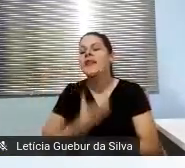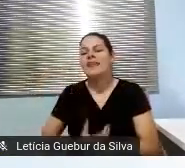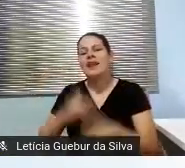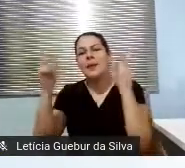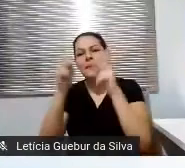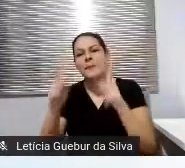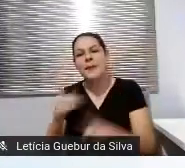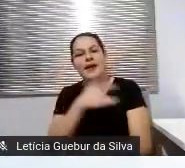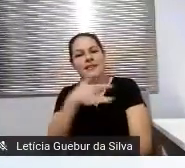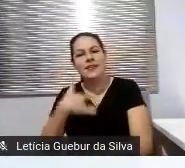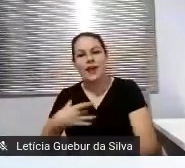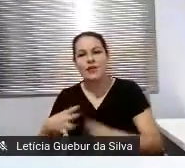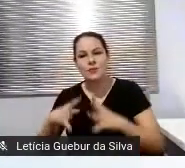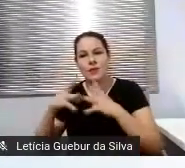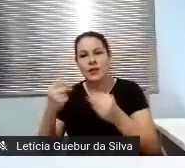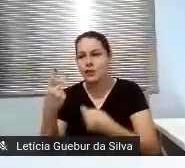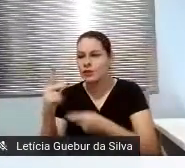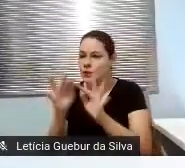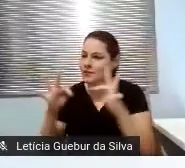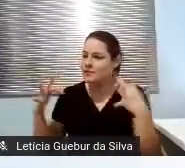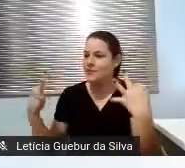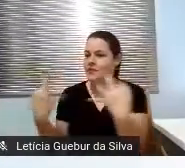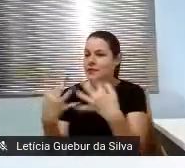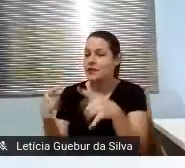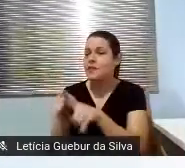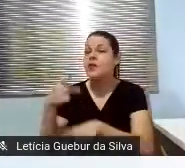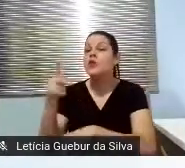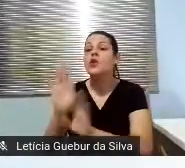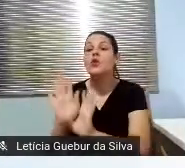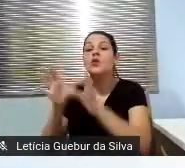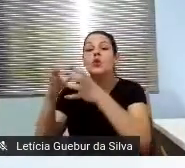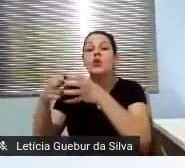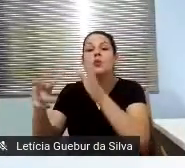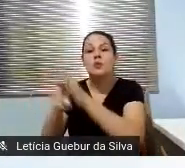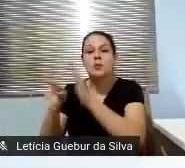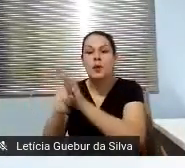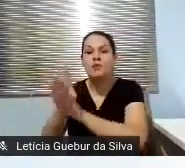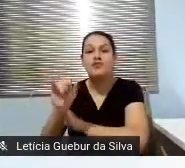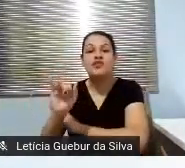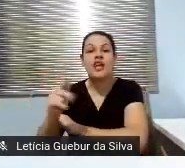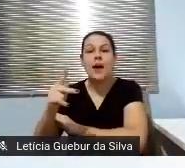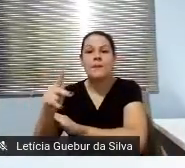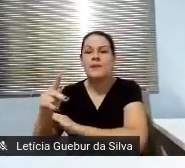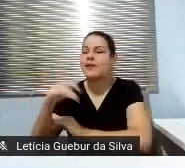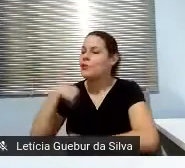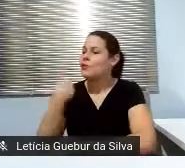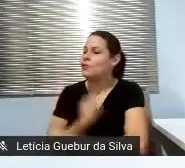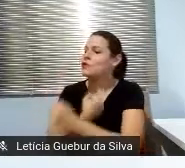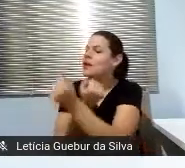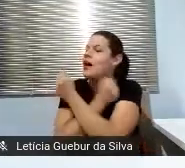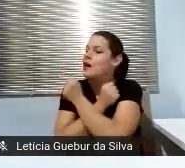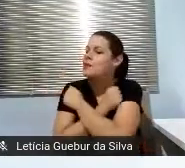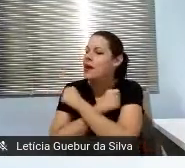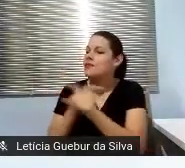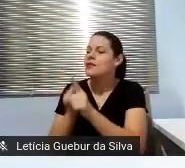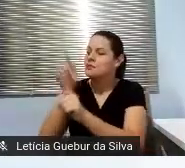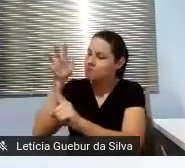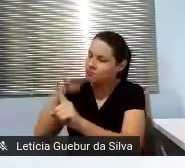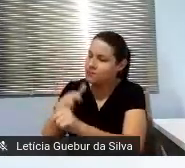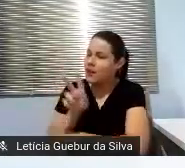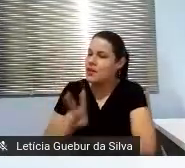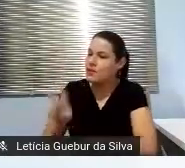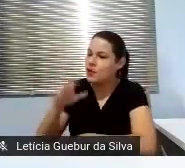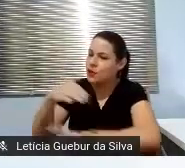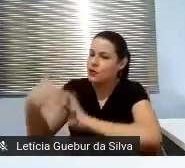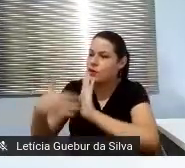para todos da sua família, para a equipe aí do DIAP. Mande o nosso abraço, o nosso apreço e o reconhecimento pelo trabalho que